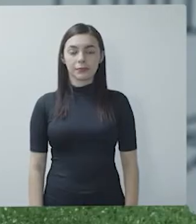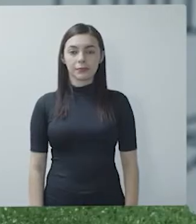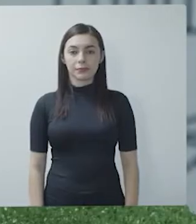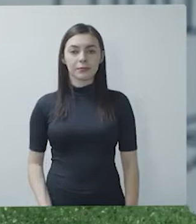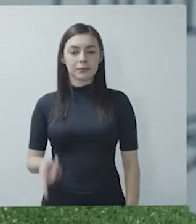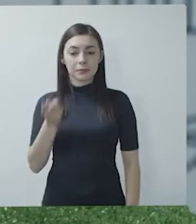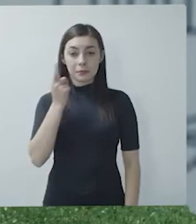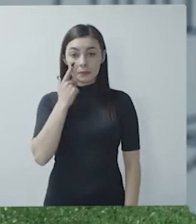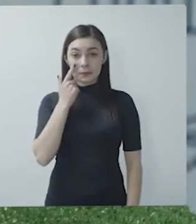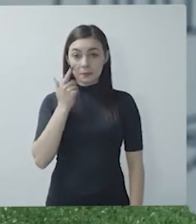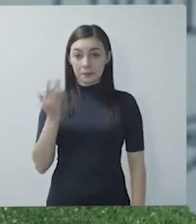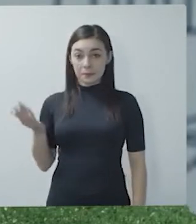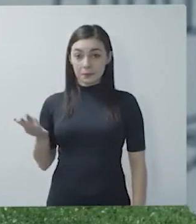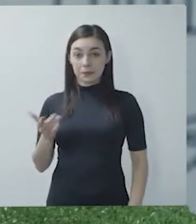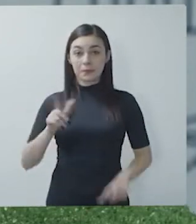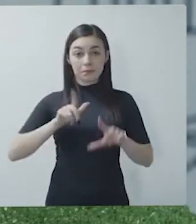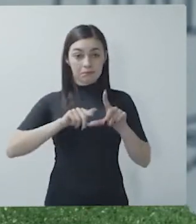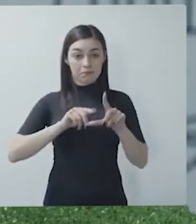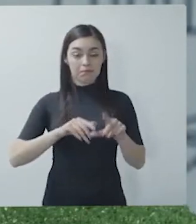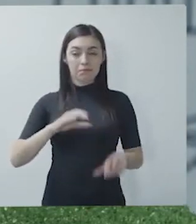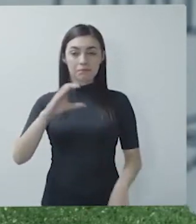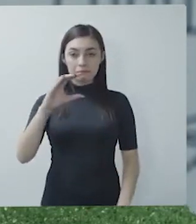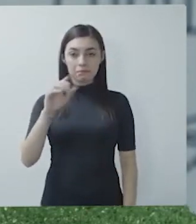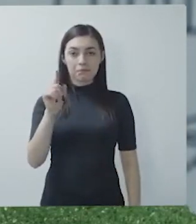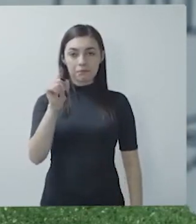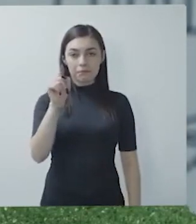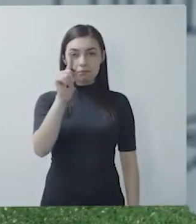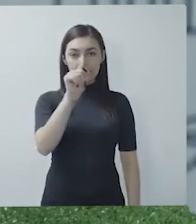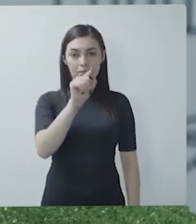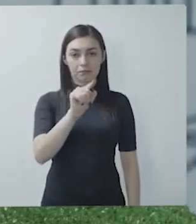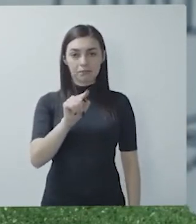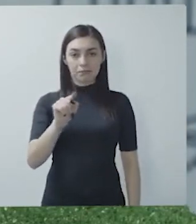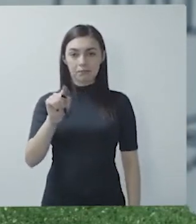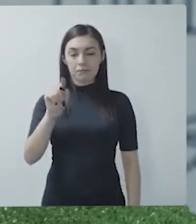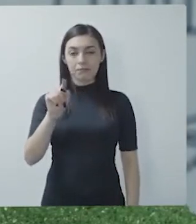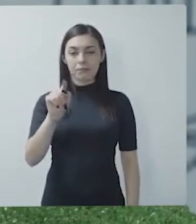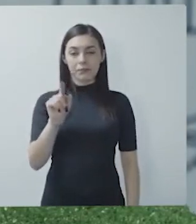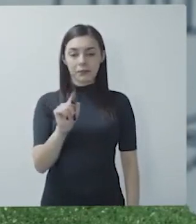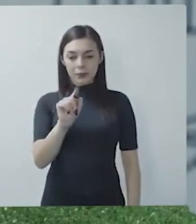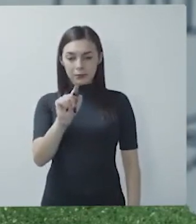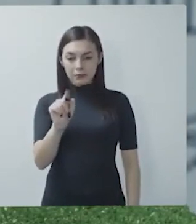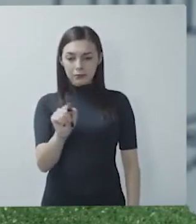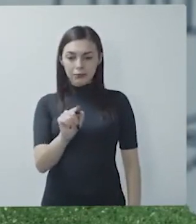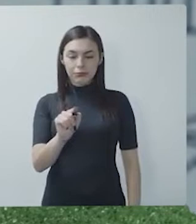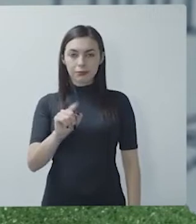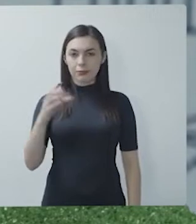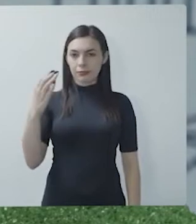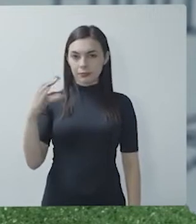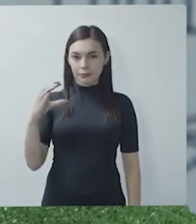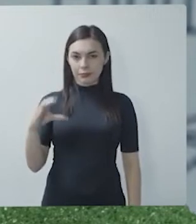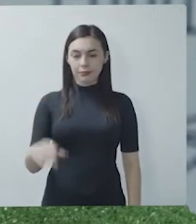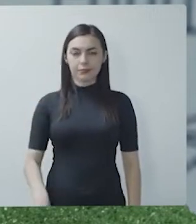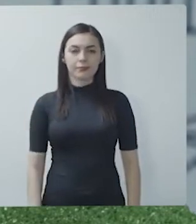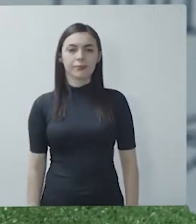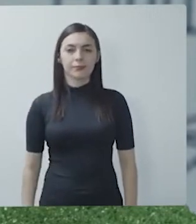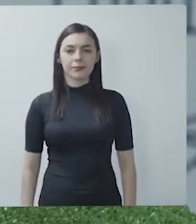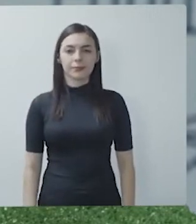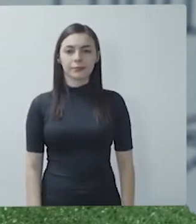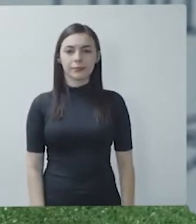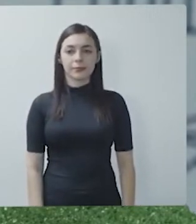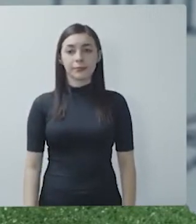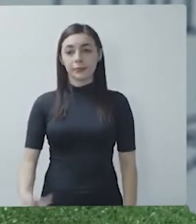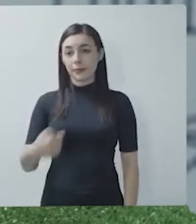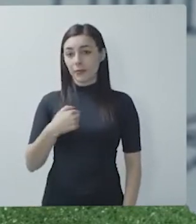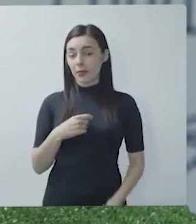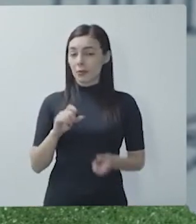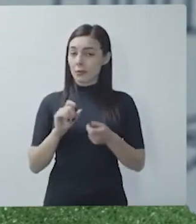olha lá, é o C e temos o sinal gráfico aqui embaixo. Eu